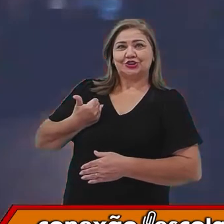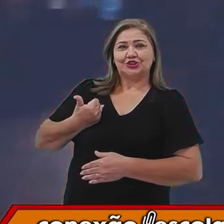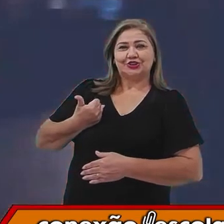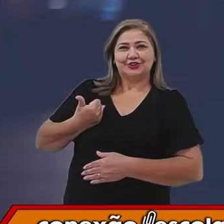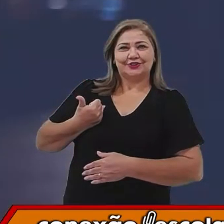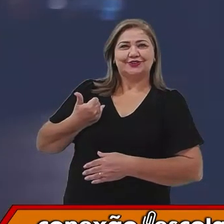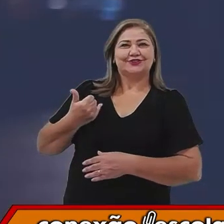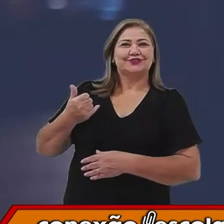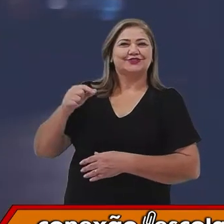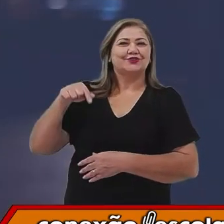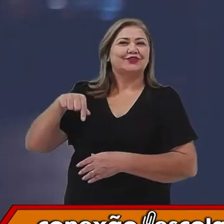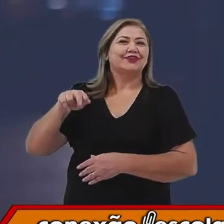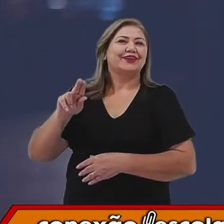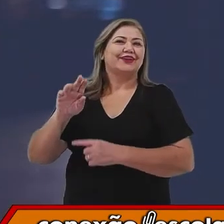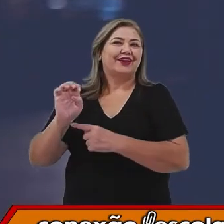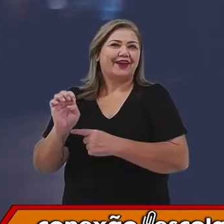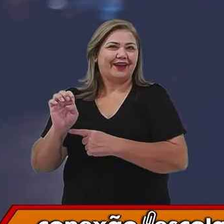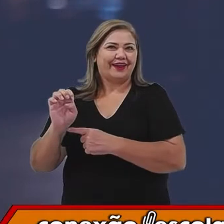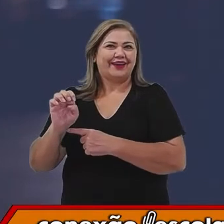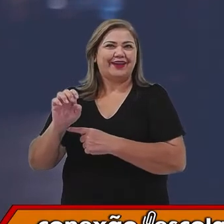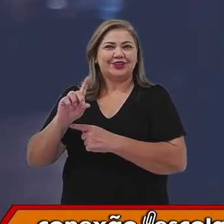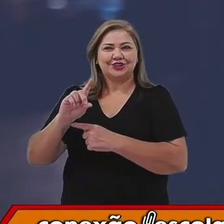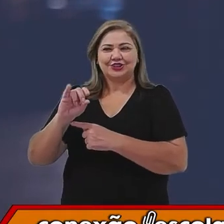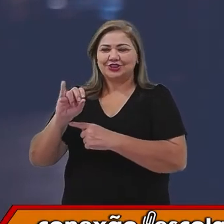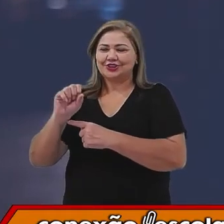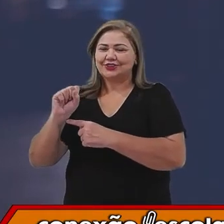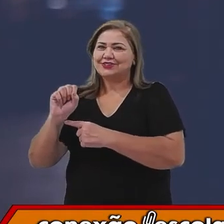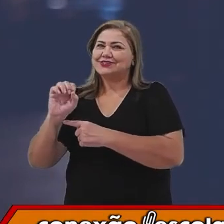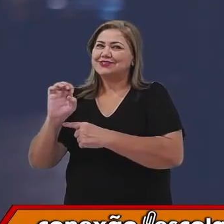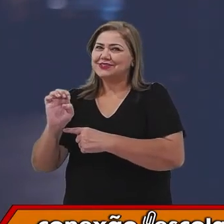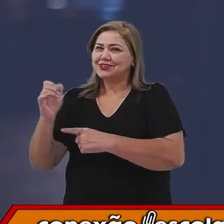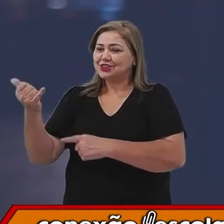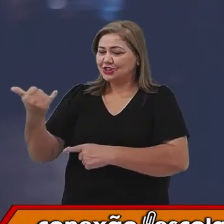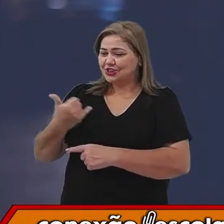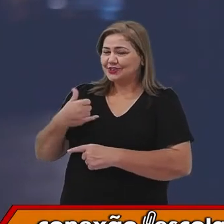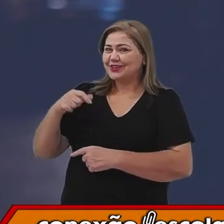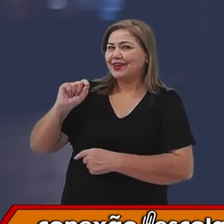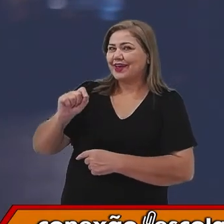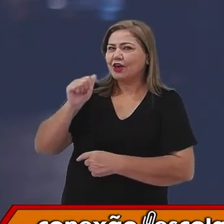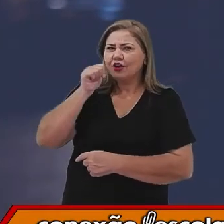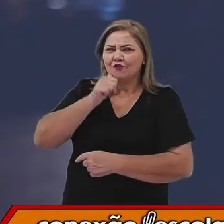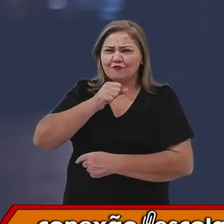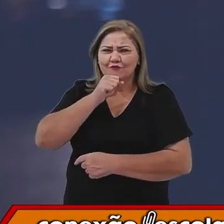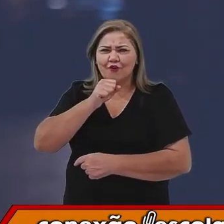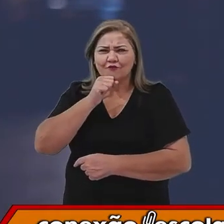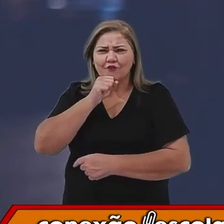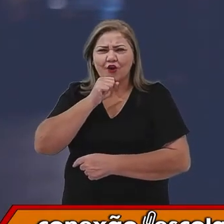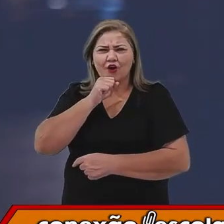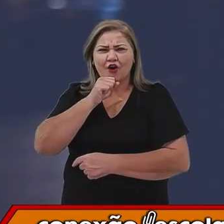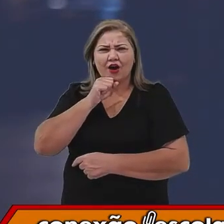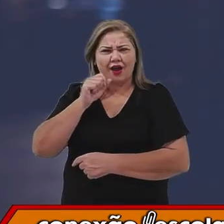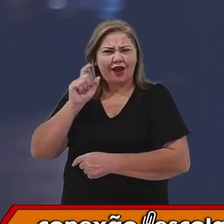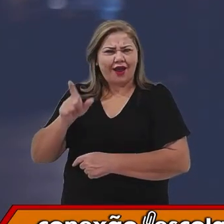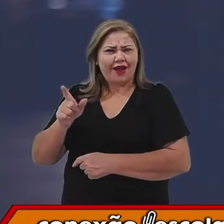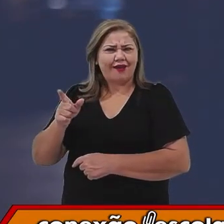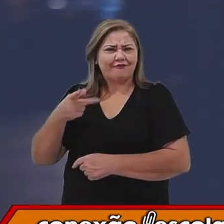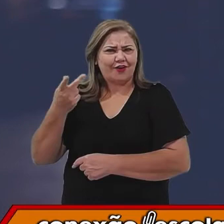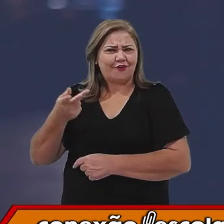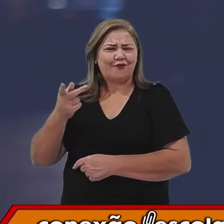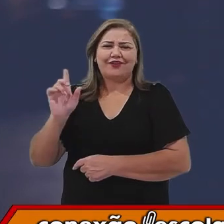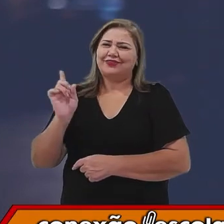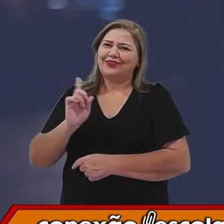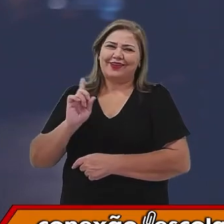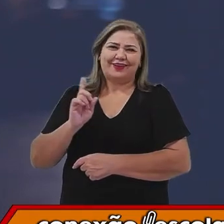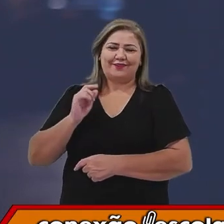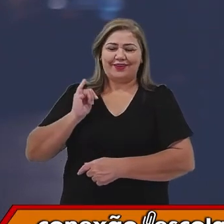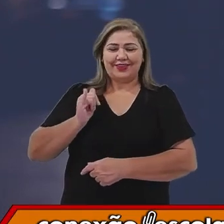está introduzindo aí qual seria a fala da avó. Mas não foi a avó que falou de maneira direta, o narrador que